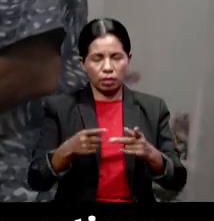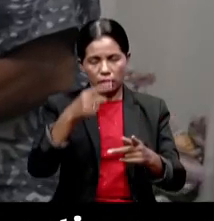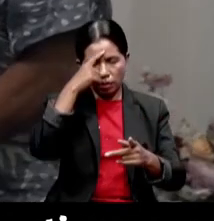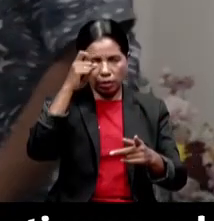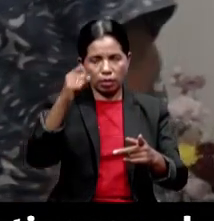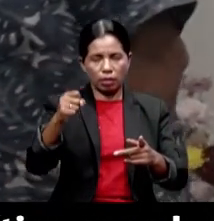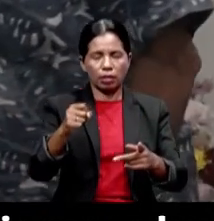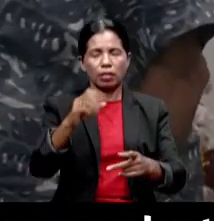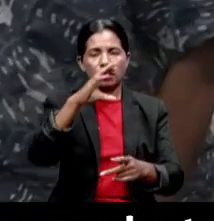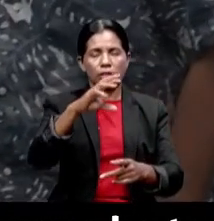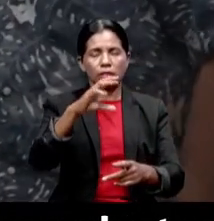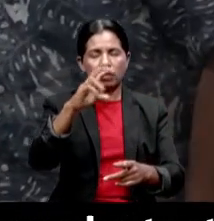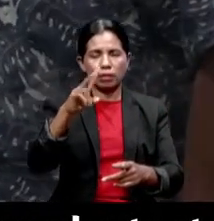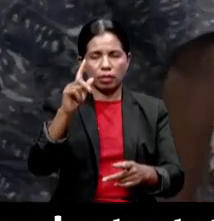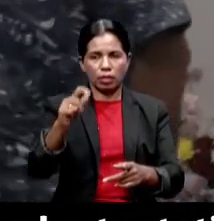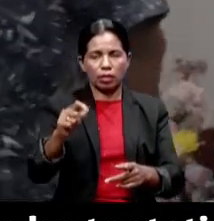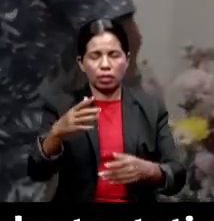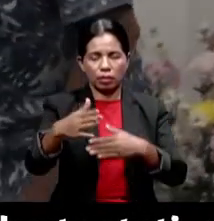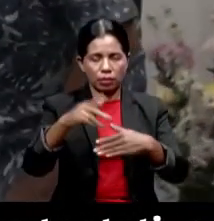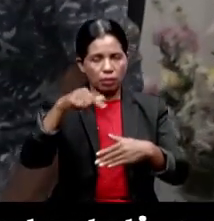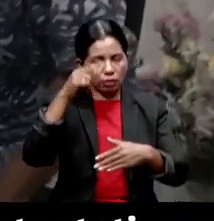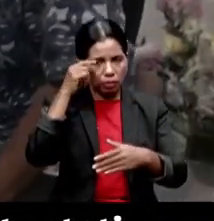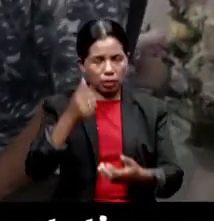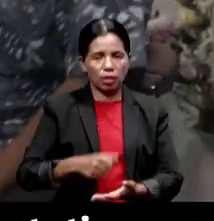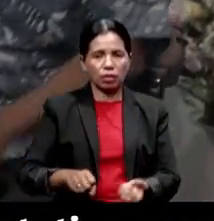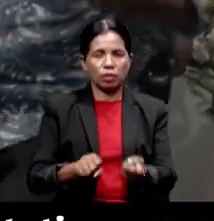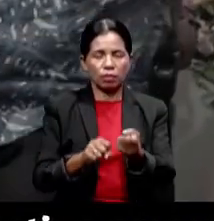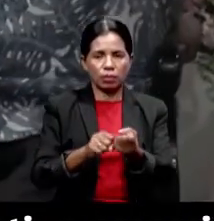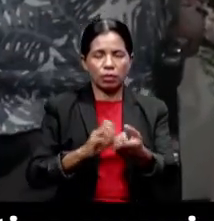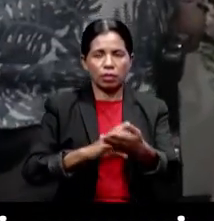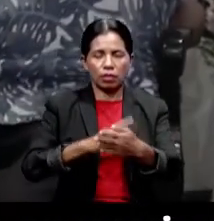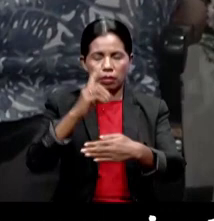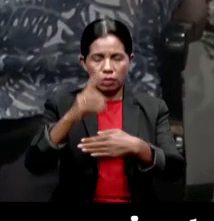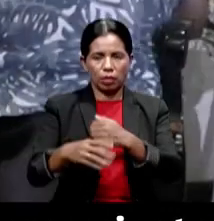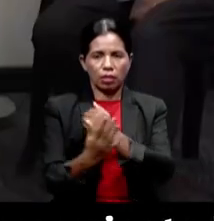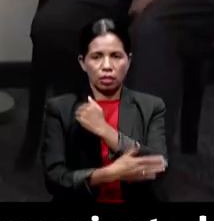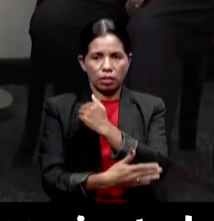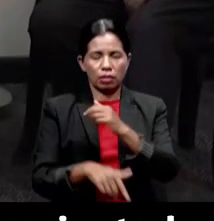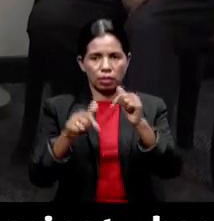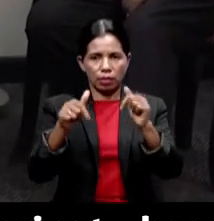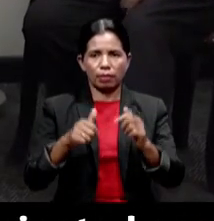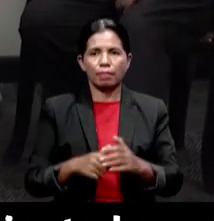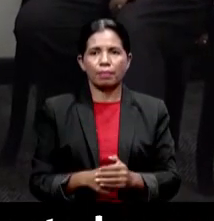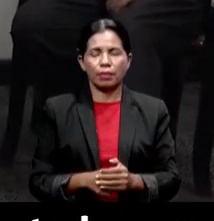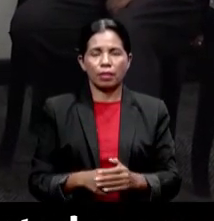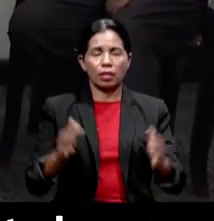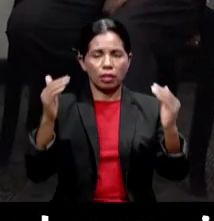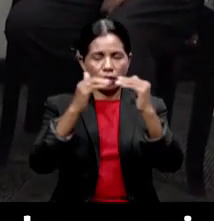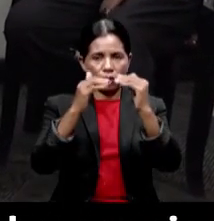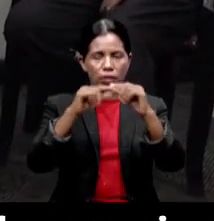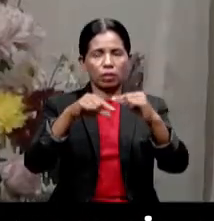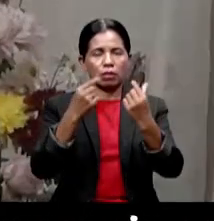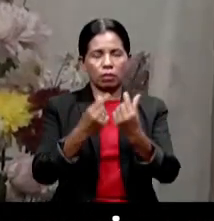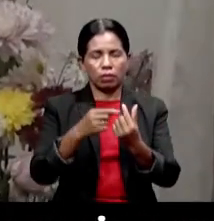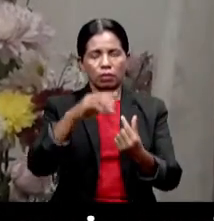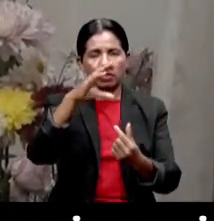também papel Cruz Vermelha, né? Tem que ver esse governo, onde suporta desenvolvimento e a nação, né? E a Soromotune, equipa